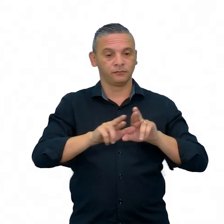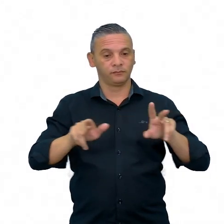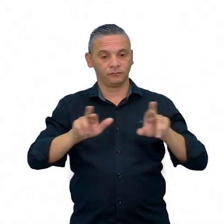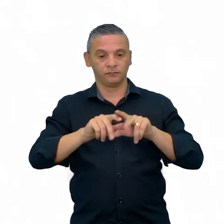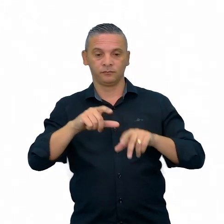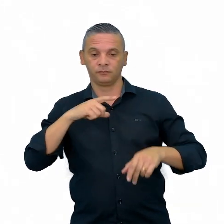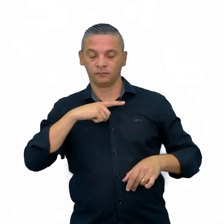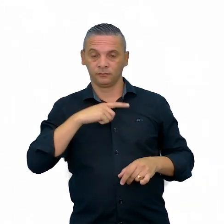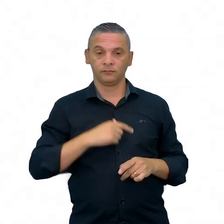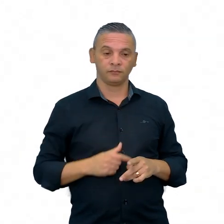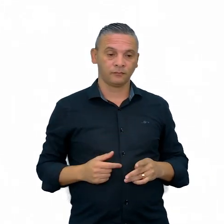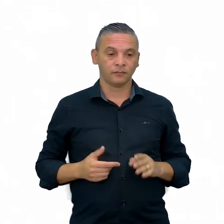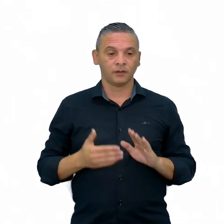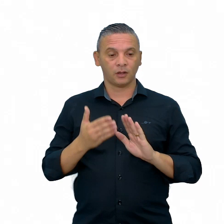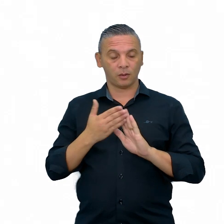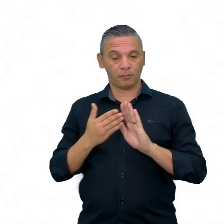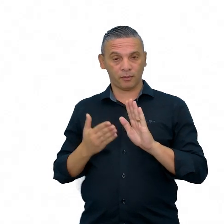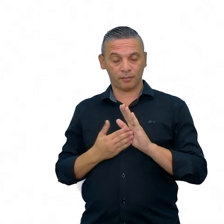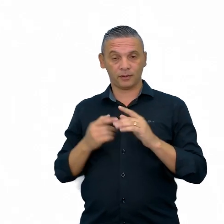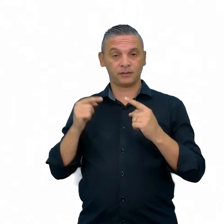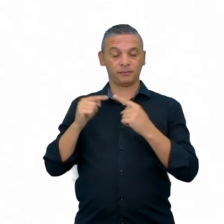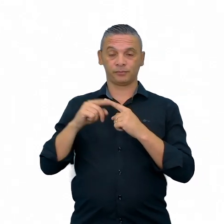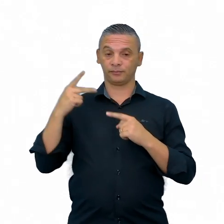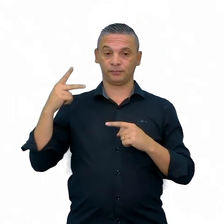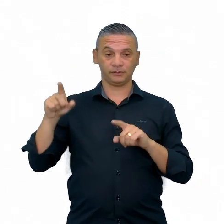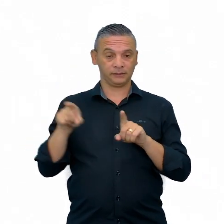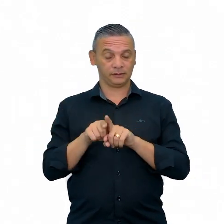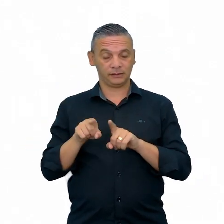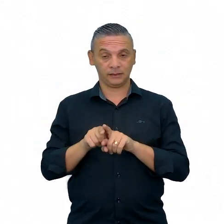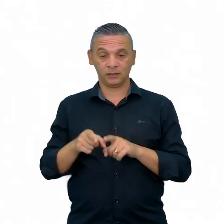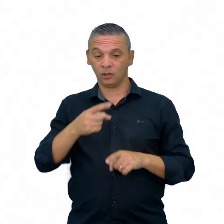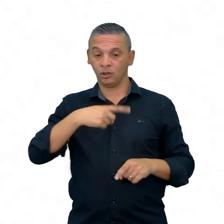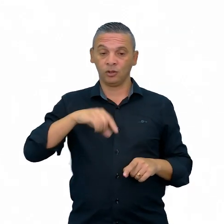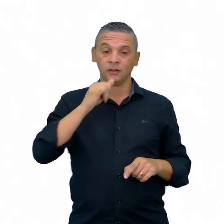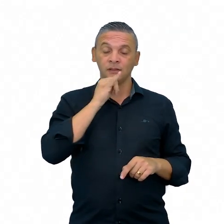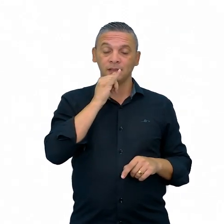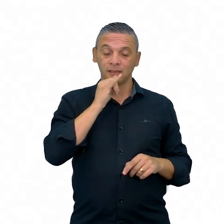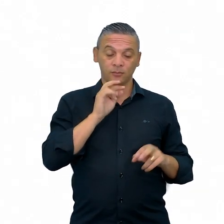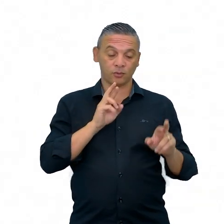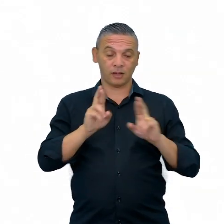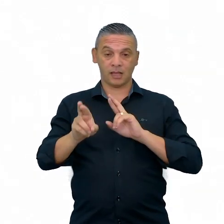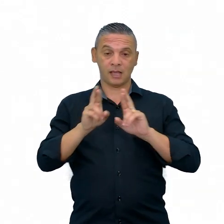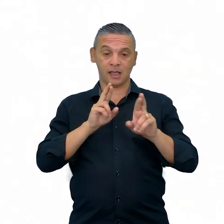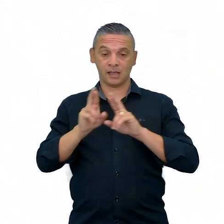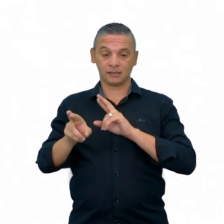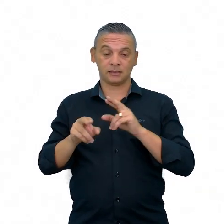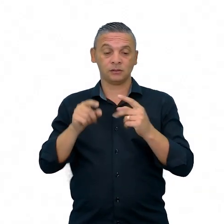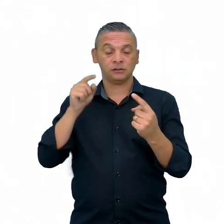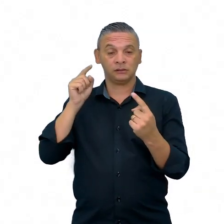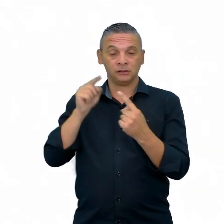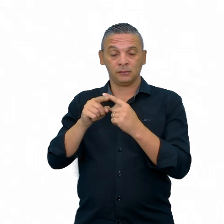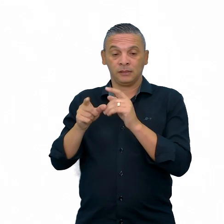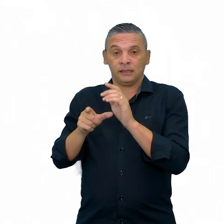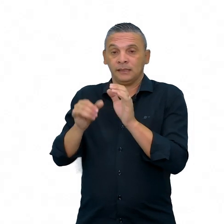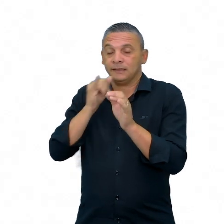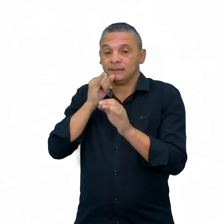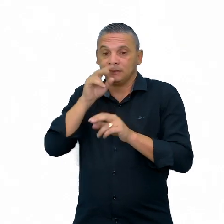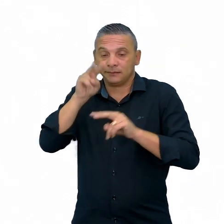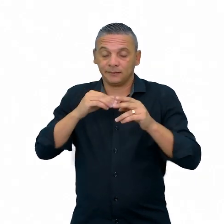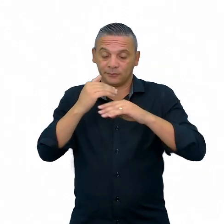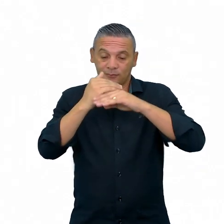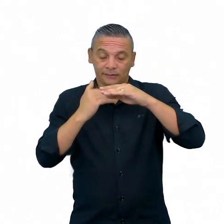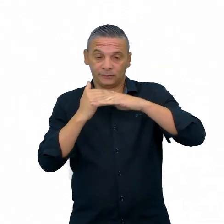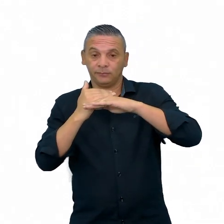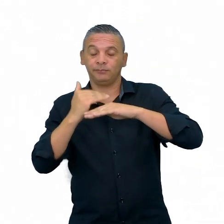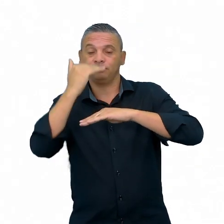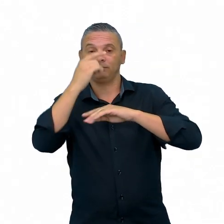Trazendo essa proposta dessa grandeza, fazer essa relação e também essa representação fracionária,